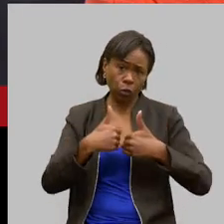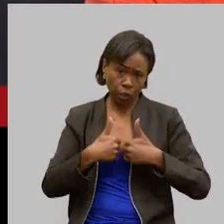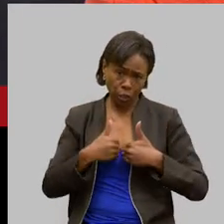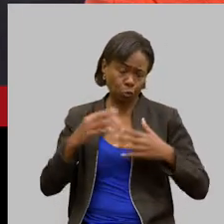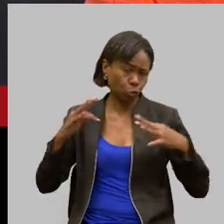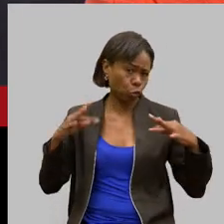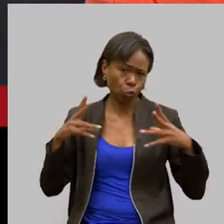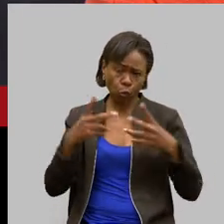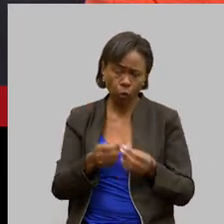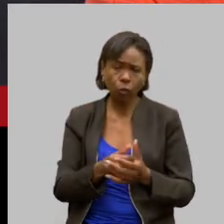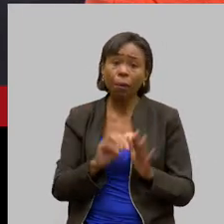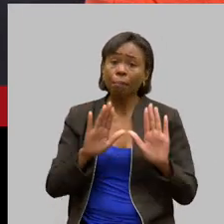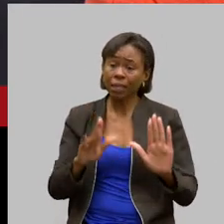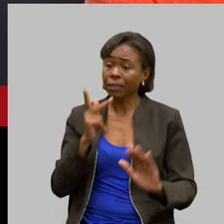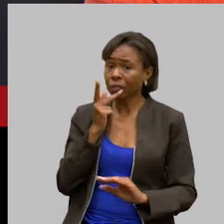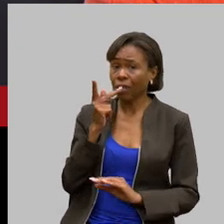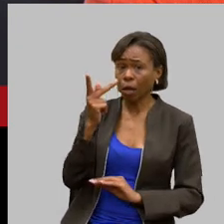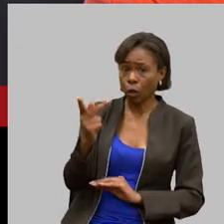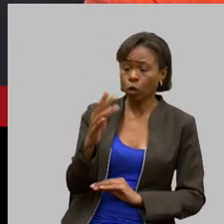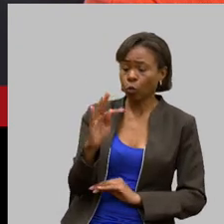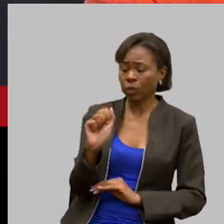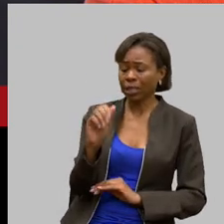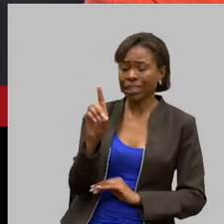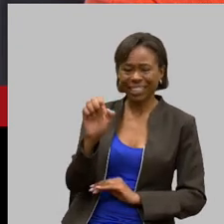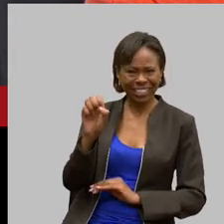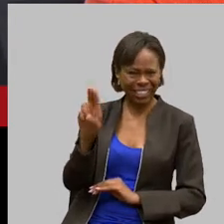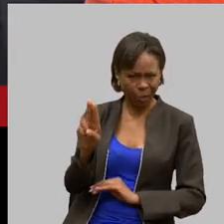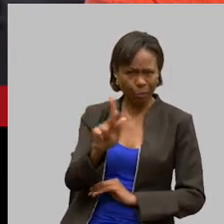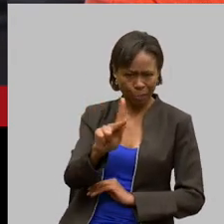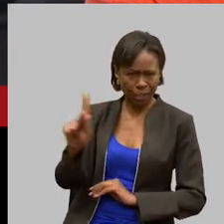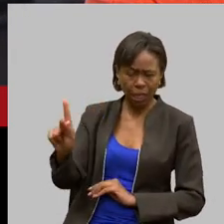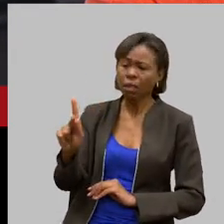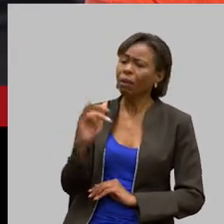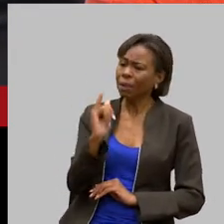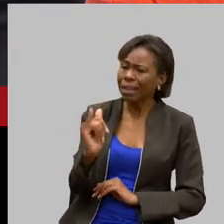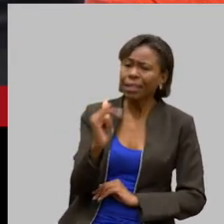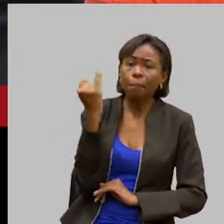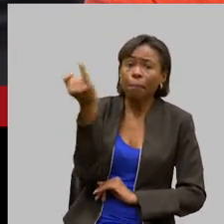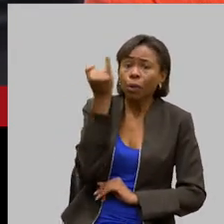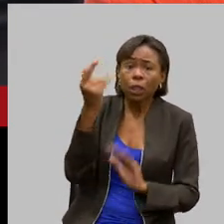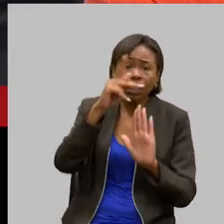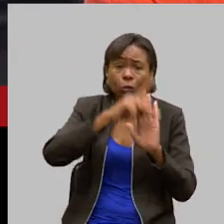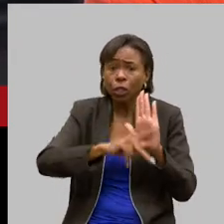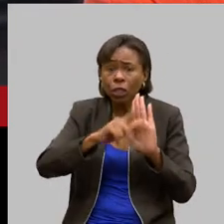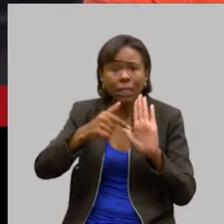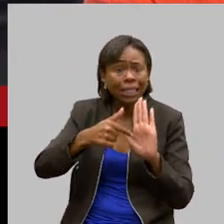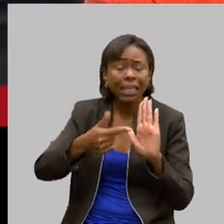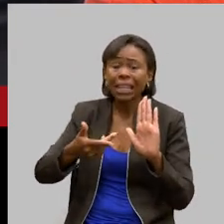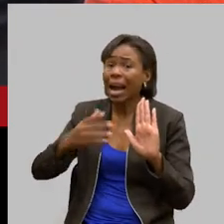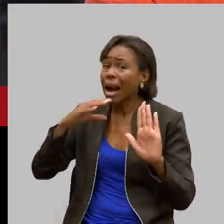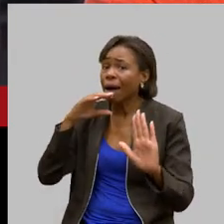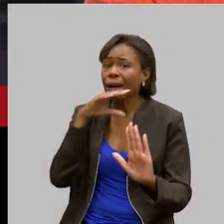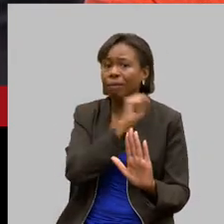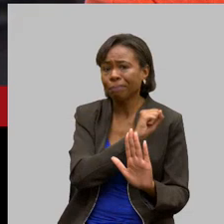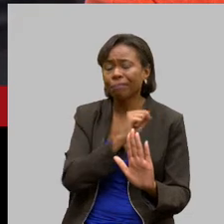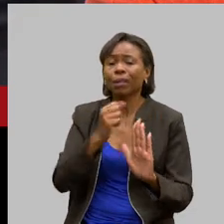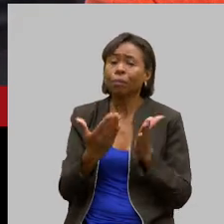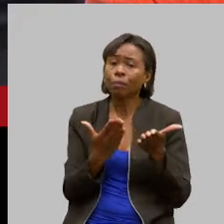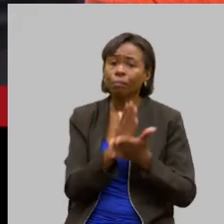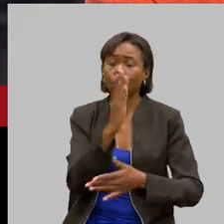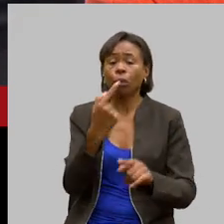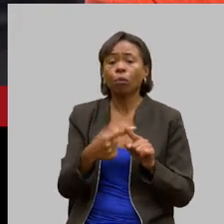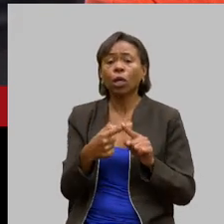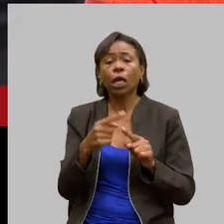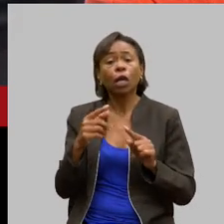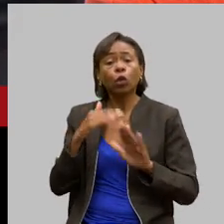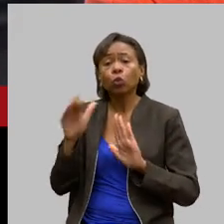com o presidente Tadeu né Cristiano falamos da importância desse projeto ser tramitado com mais celeridade porque tudo que a gente apresenta aqui na na